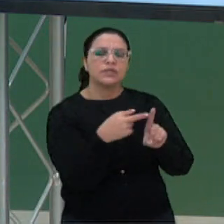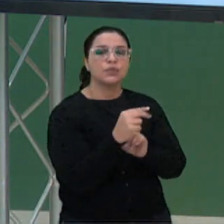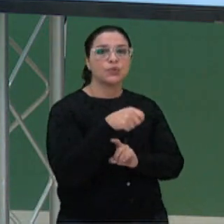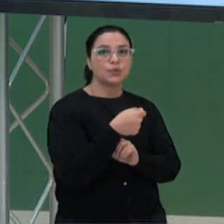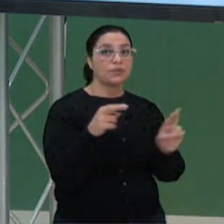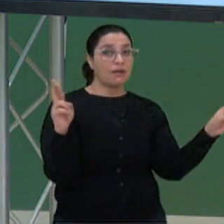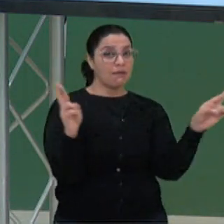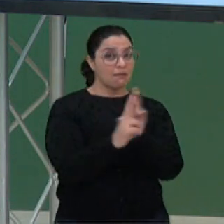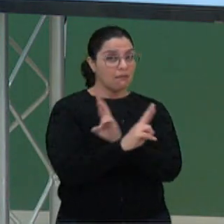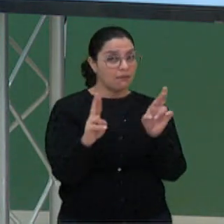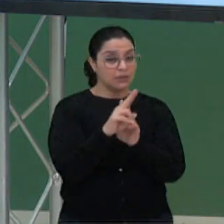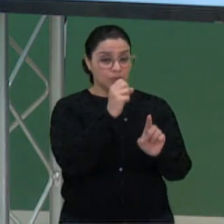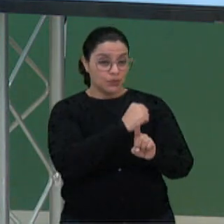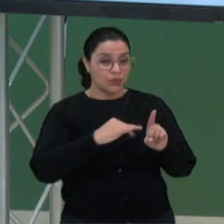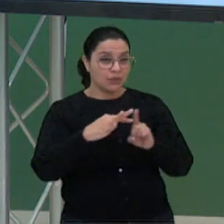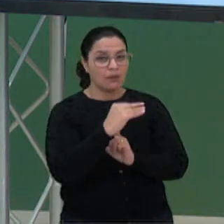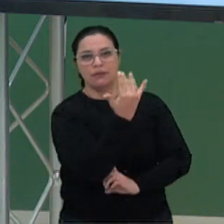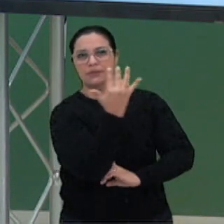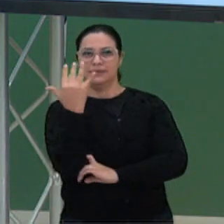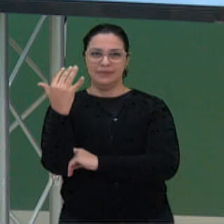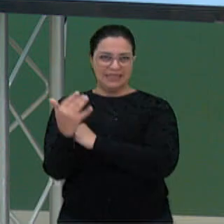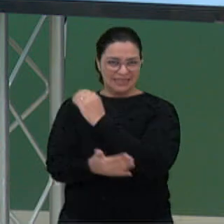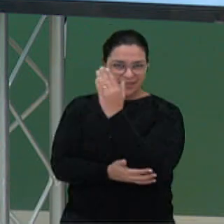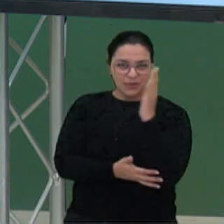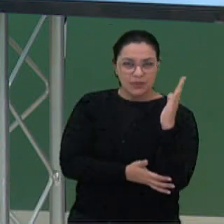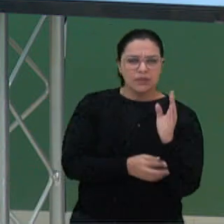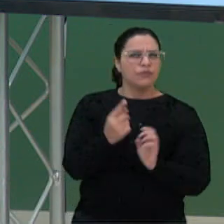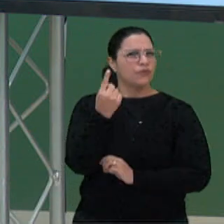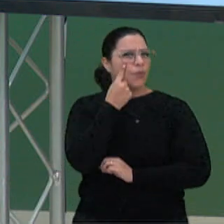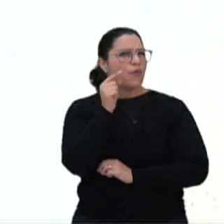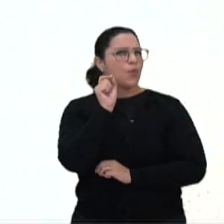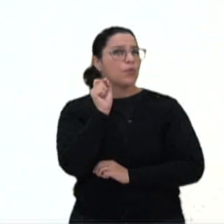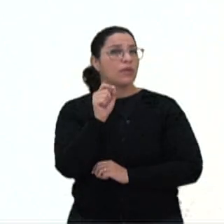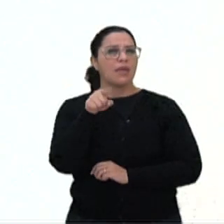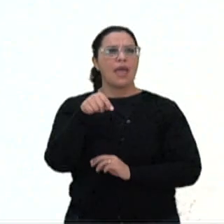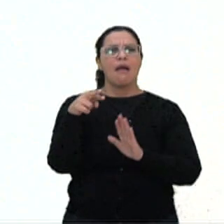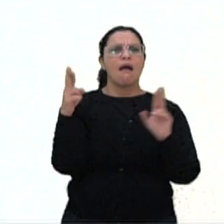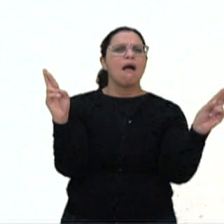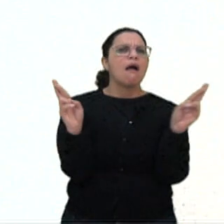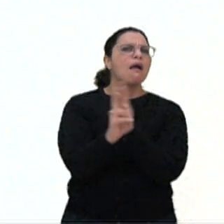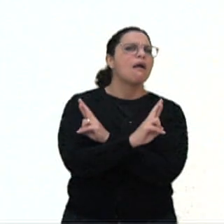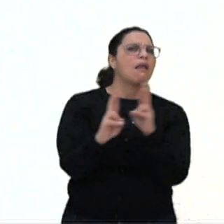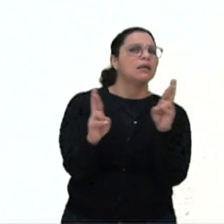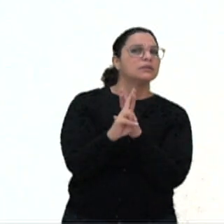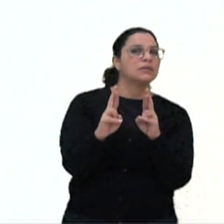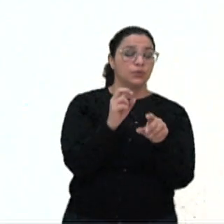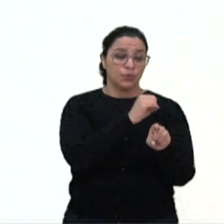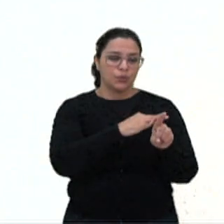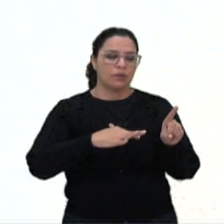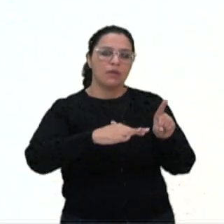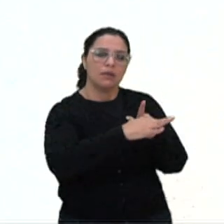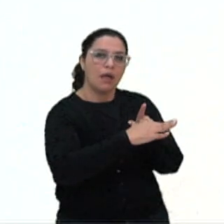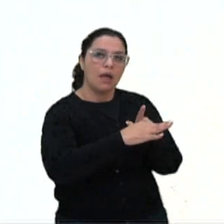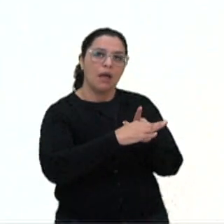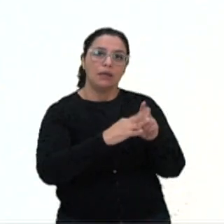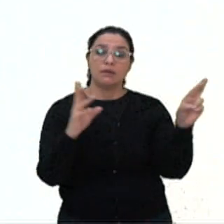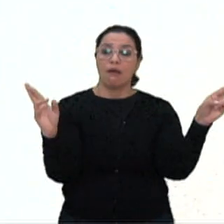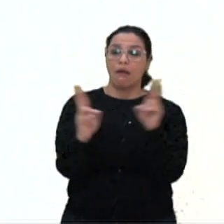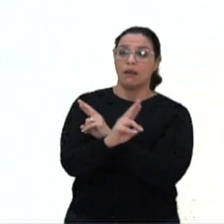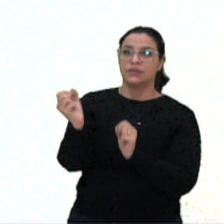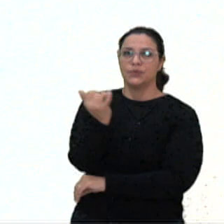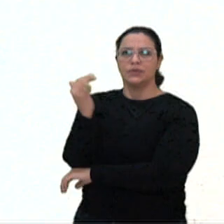Relação sociedade-natureza. Então, vamos ver lá. O que é essa relação sociedade-natureza? Eu trouxe o